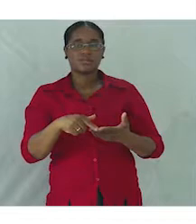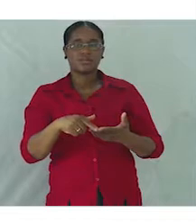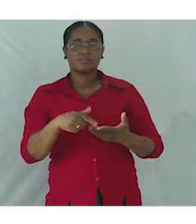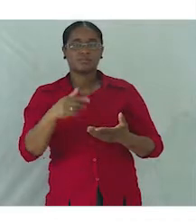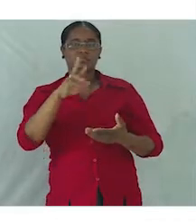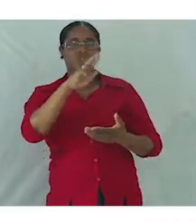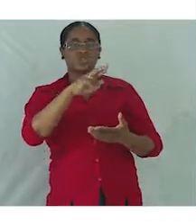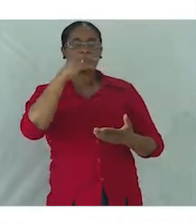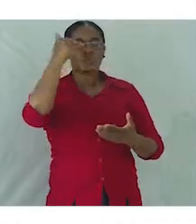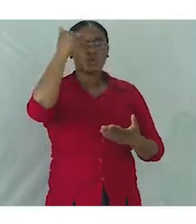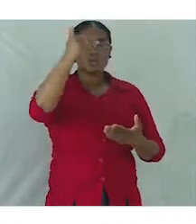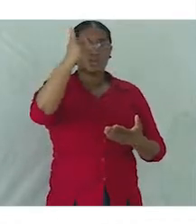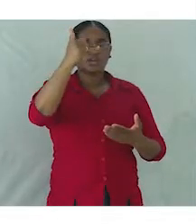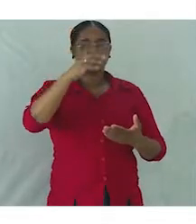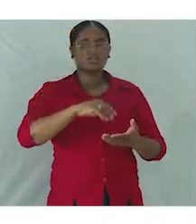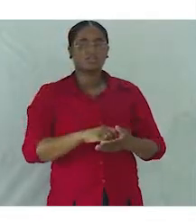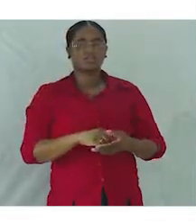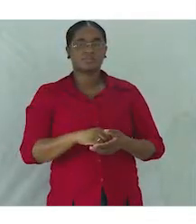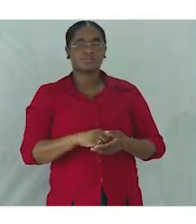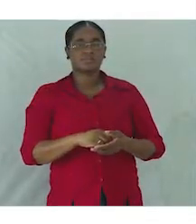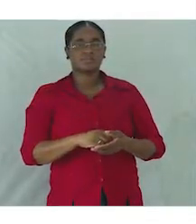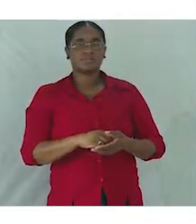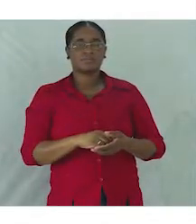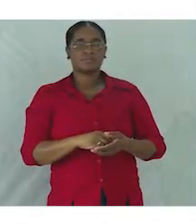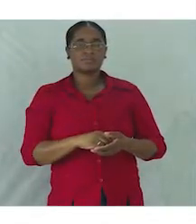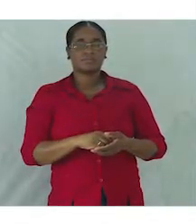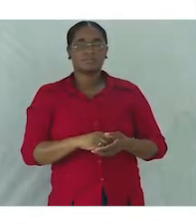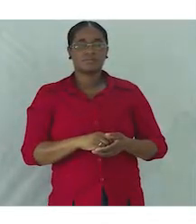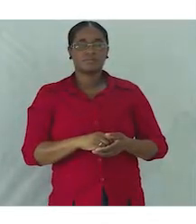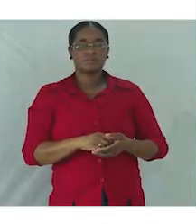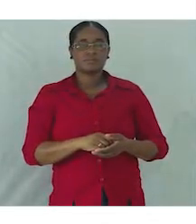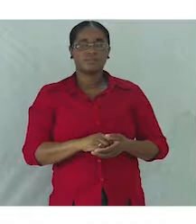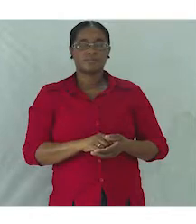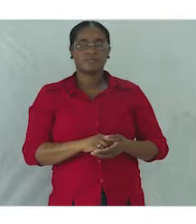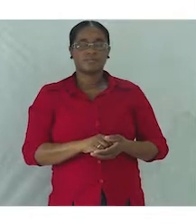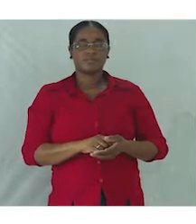quadrado, temos x ao quadrado